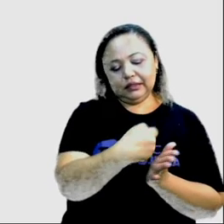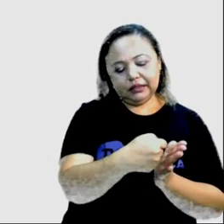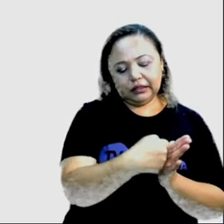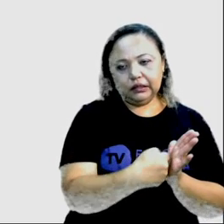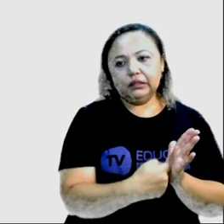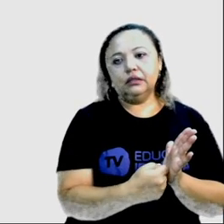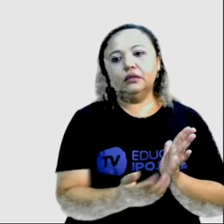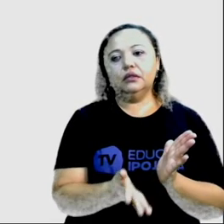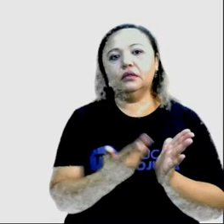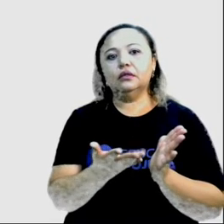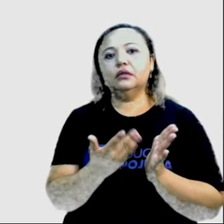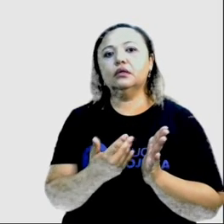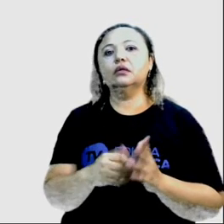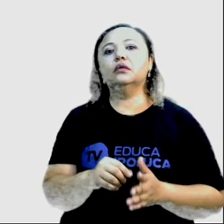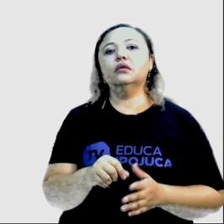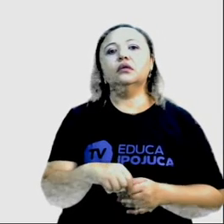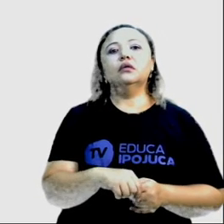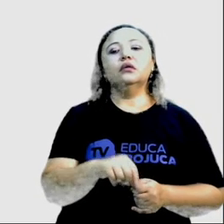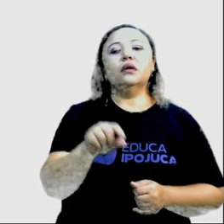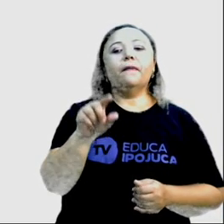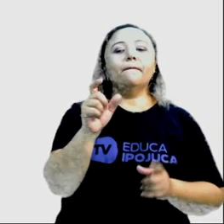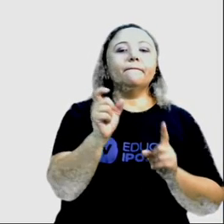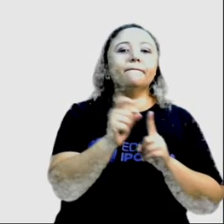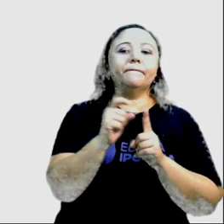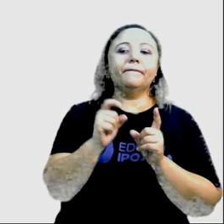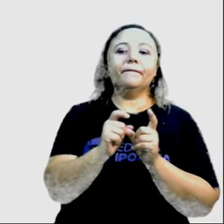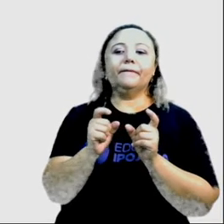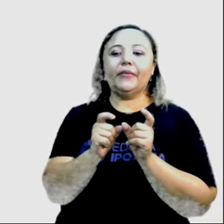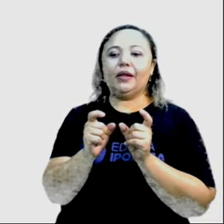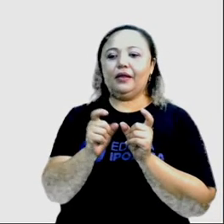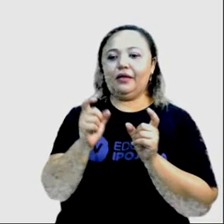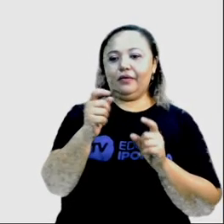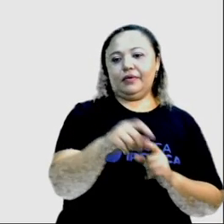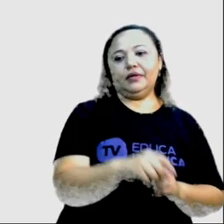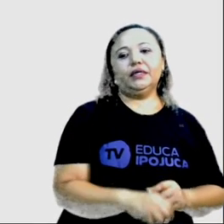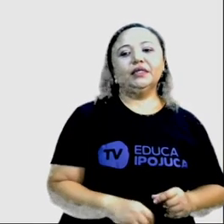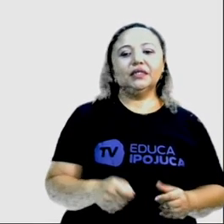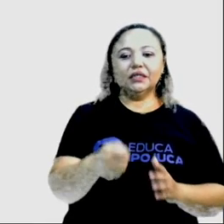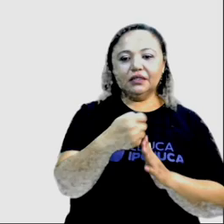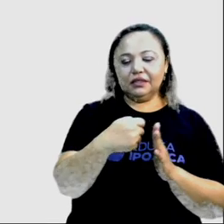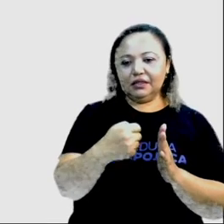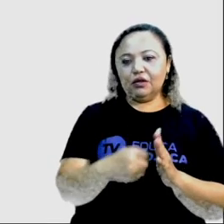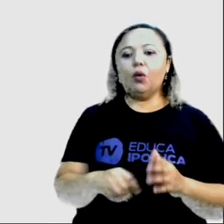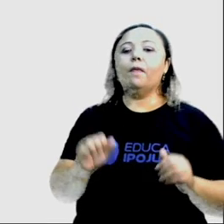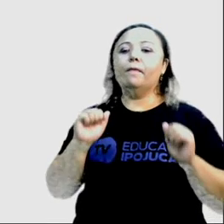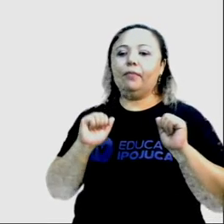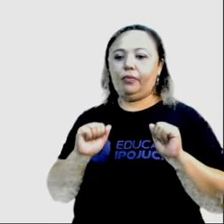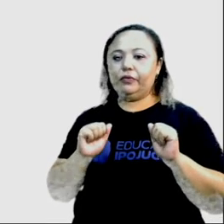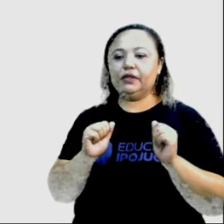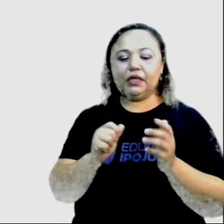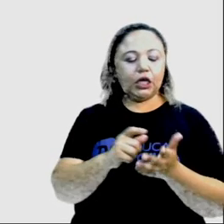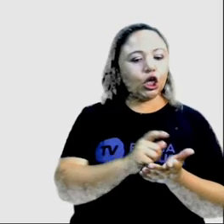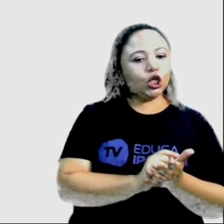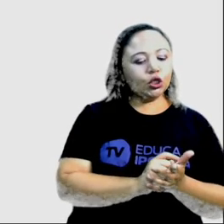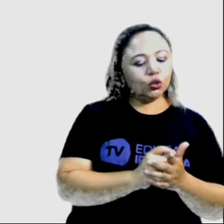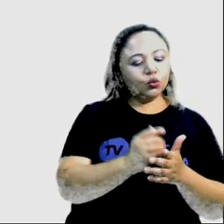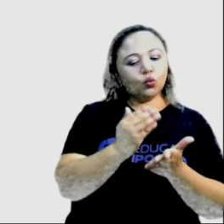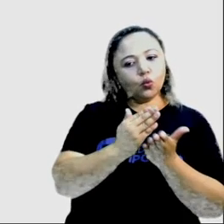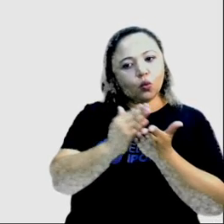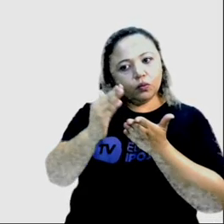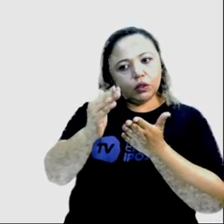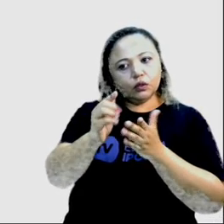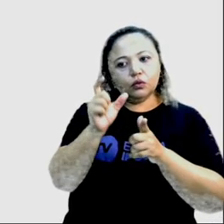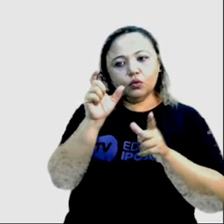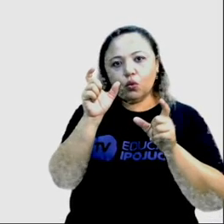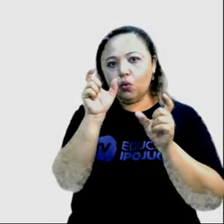aí, ó. Palavras escritas com a letra T, pode ser no início e pode ser no meio, e palavras